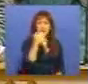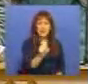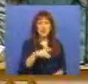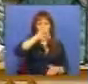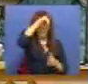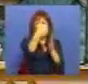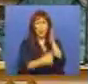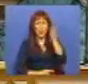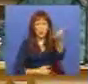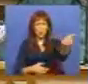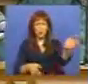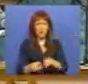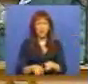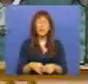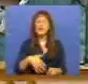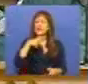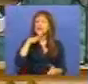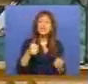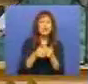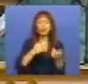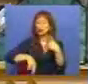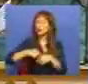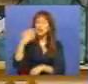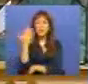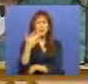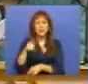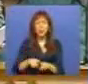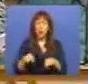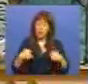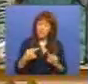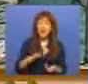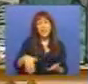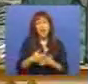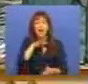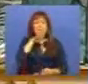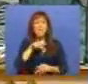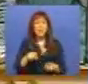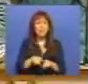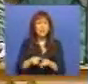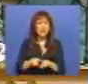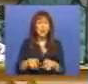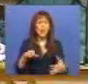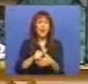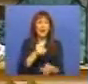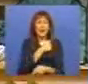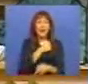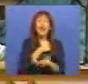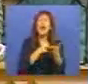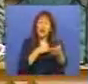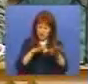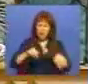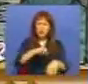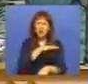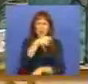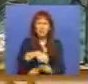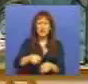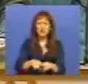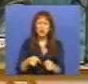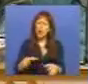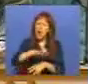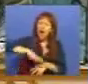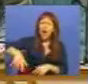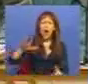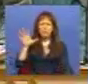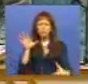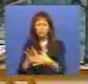da Constituição refere que todos têm direito para si e para a sua família a uma habitação de dimensão, concluo, Sr. Presidente, de